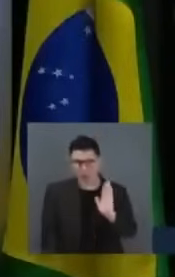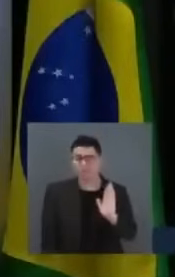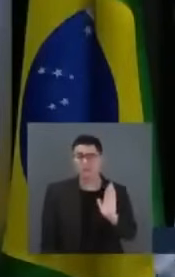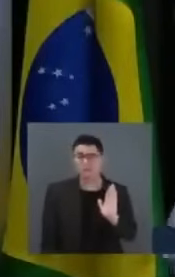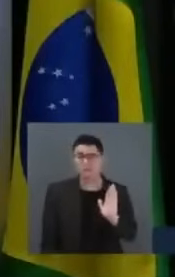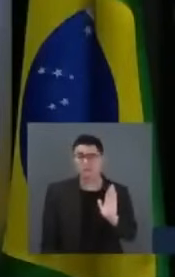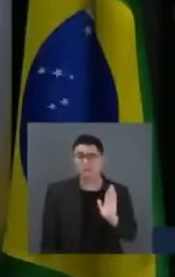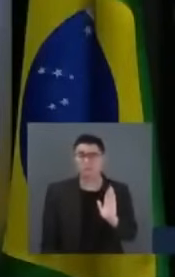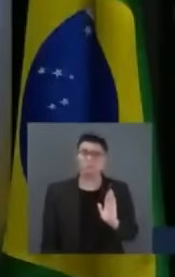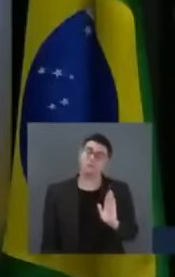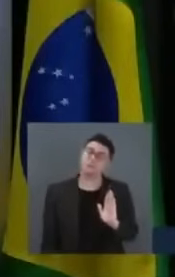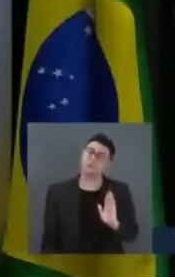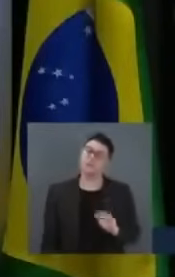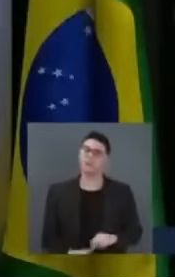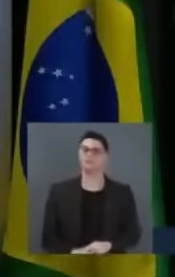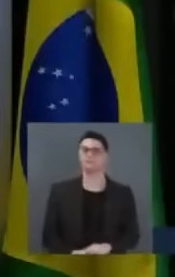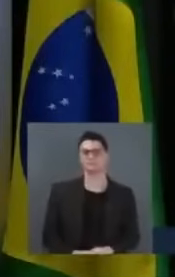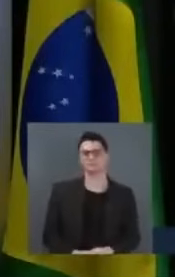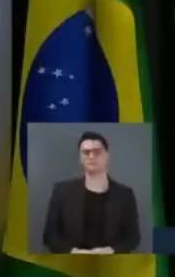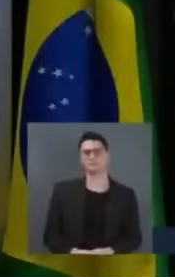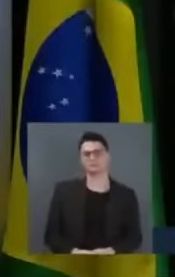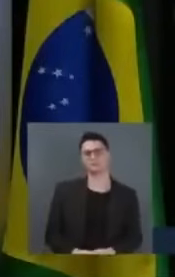E a gente sabe,